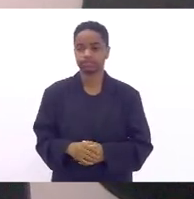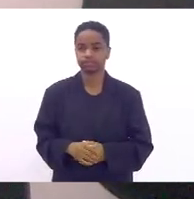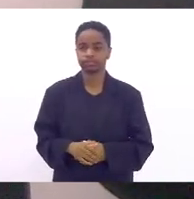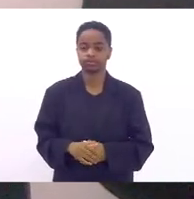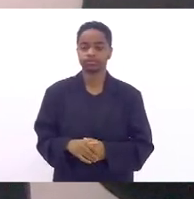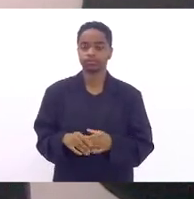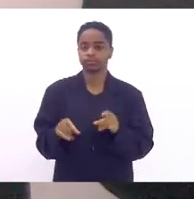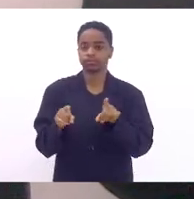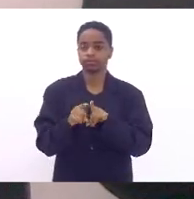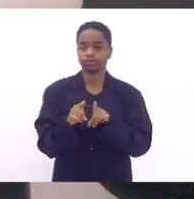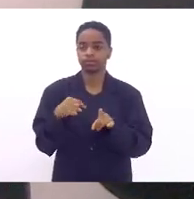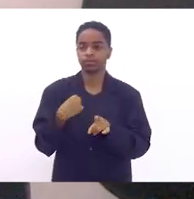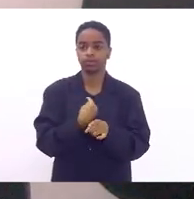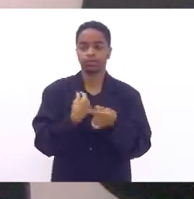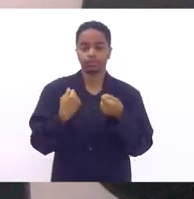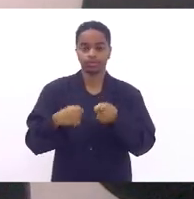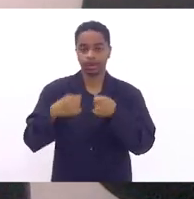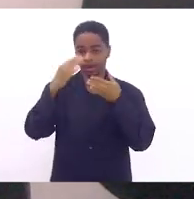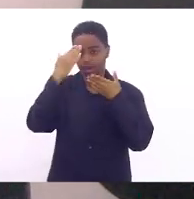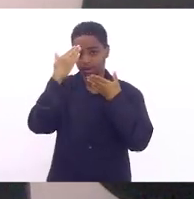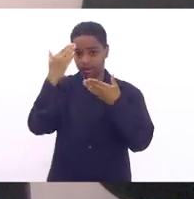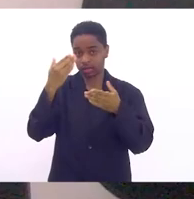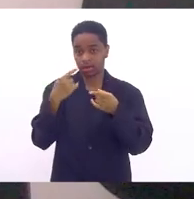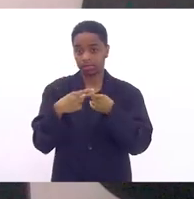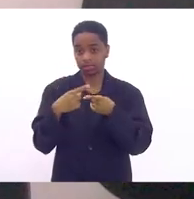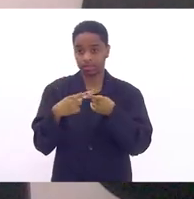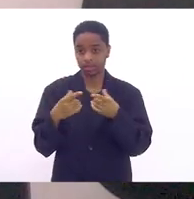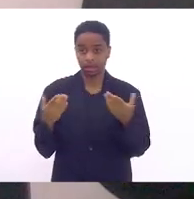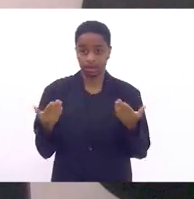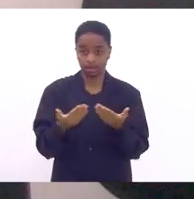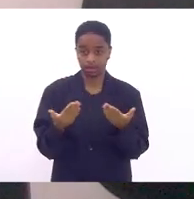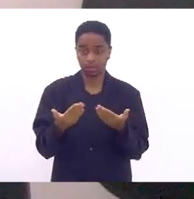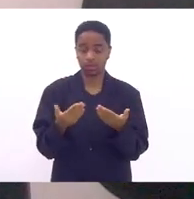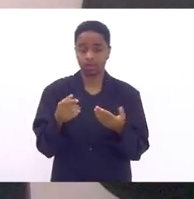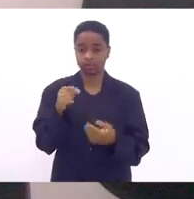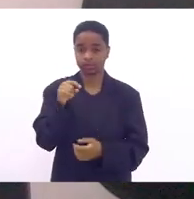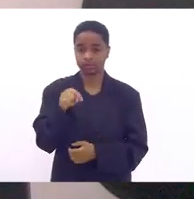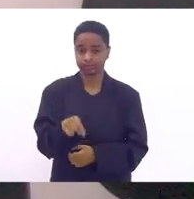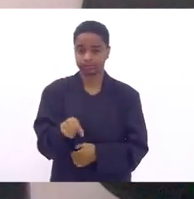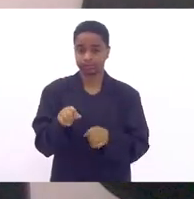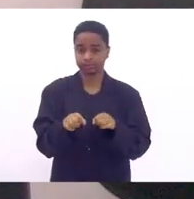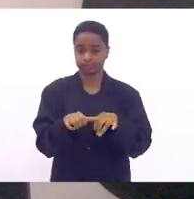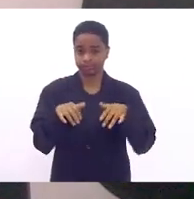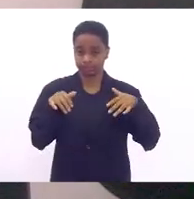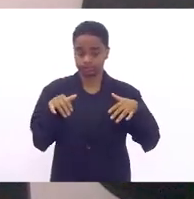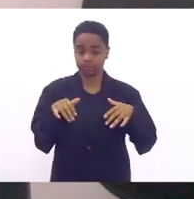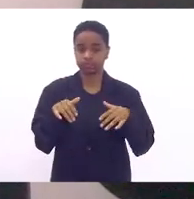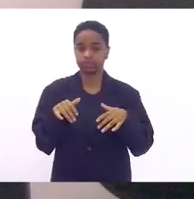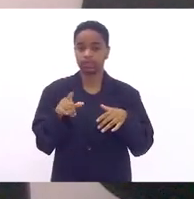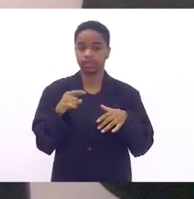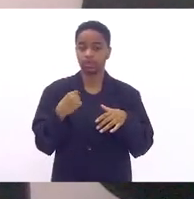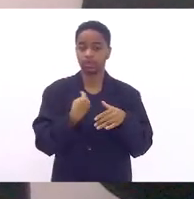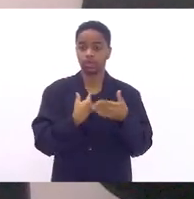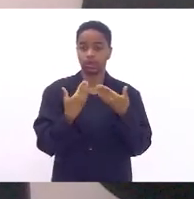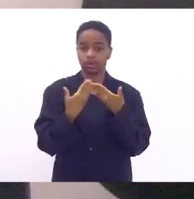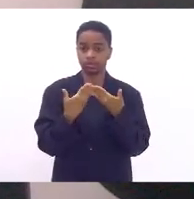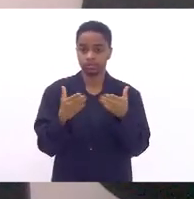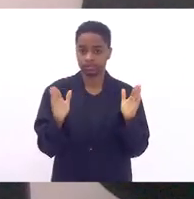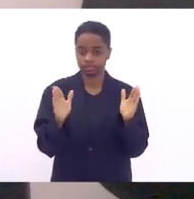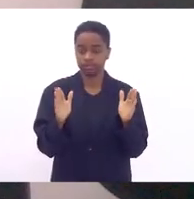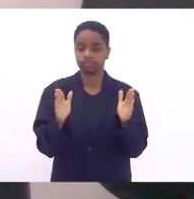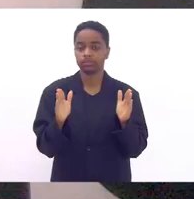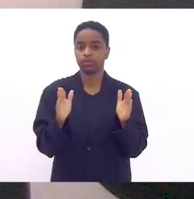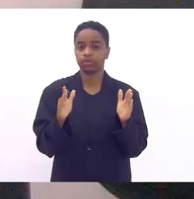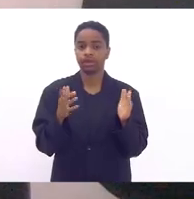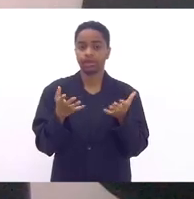gente só tem agradecer porque nesse momento O parlamento né deputada Marta Rocha eh se abre né nessa